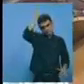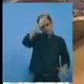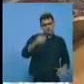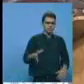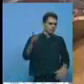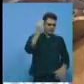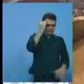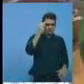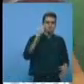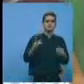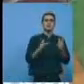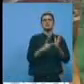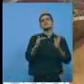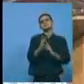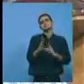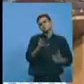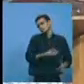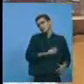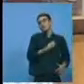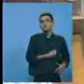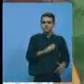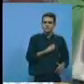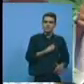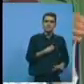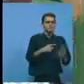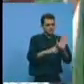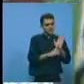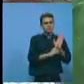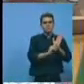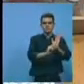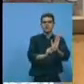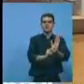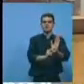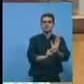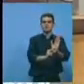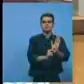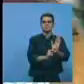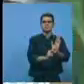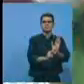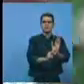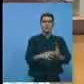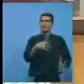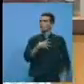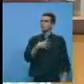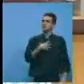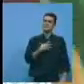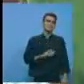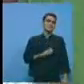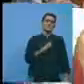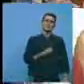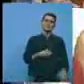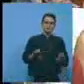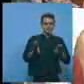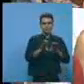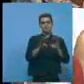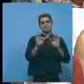plena de Jesus, viveram e transmitiram a possibilidade de viver em família, em